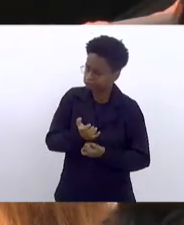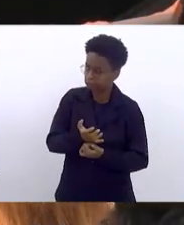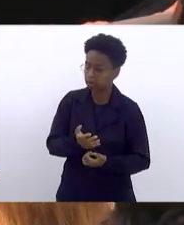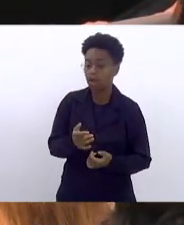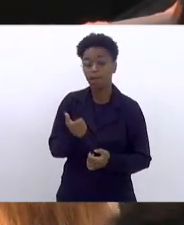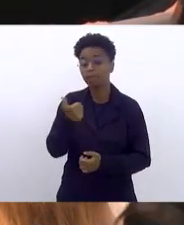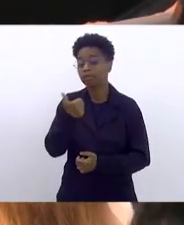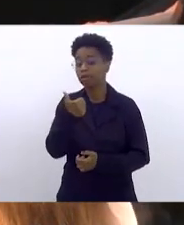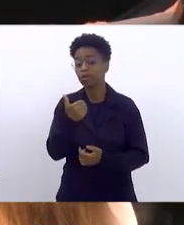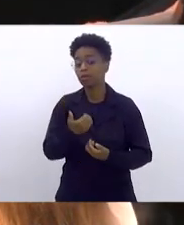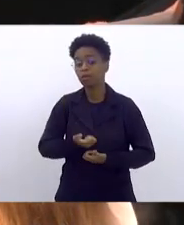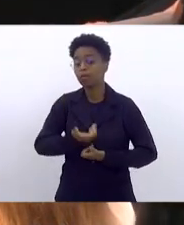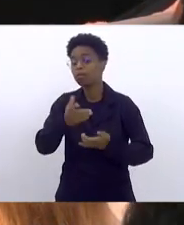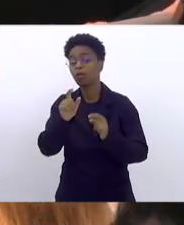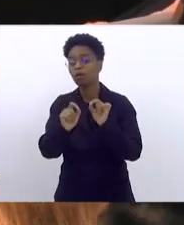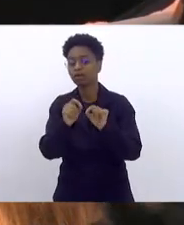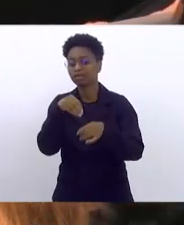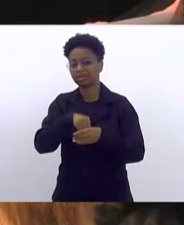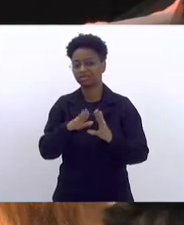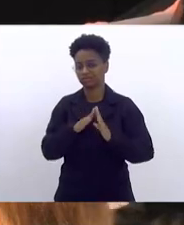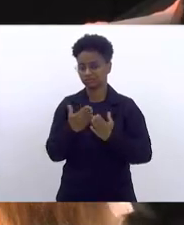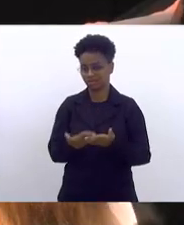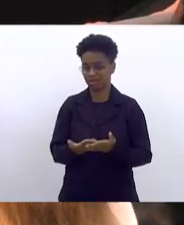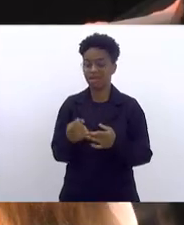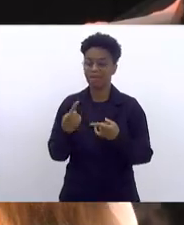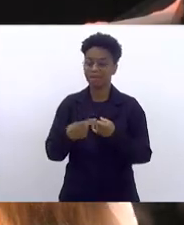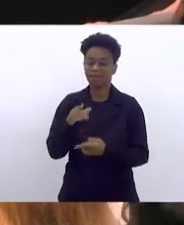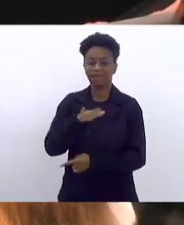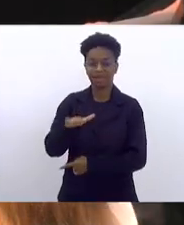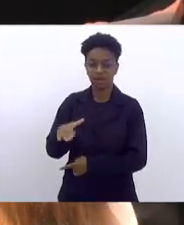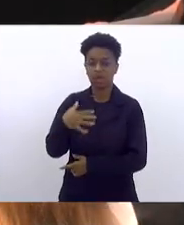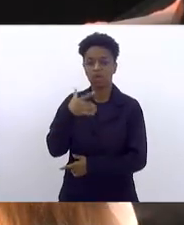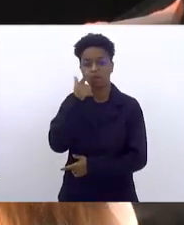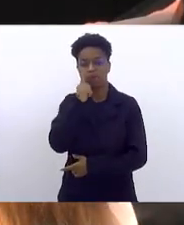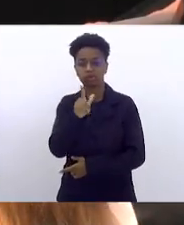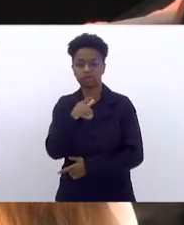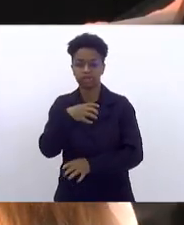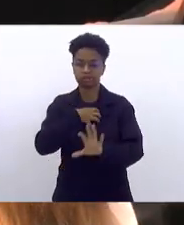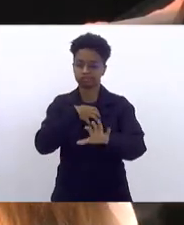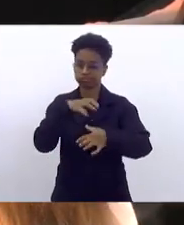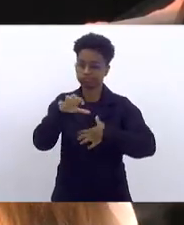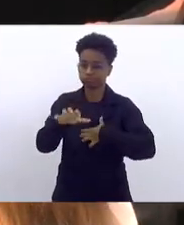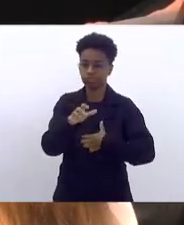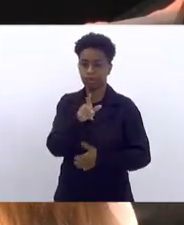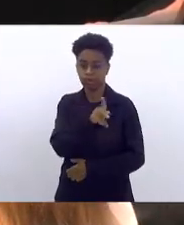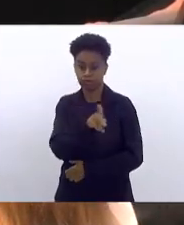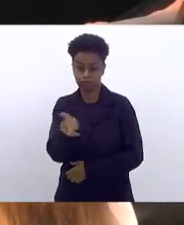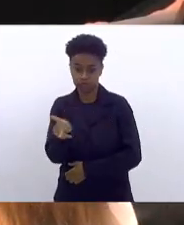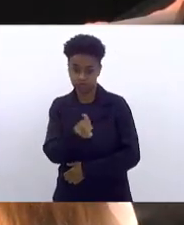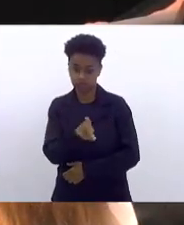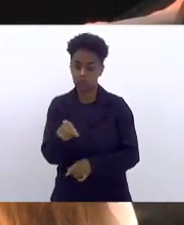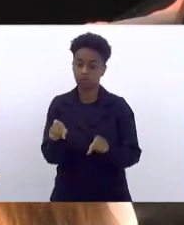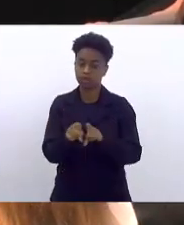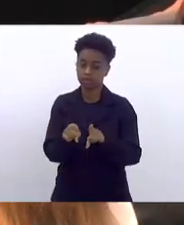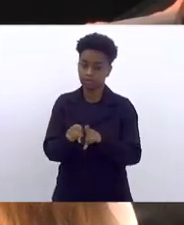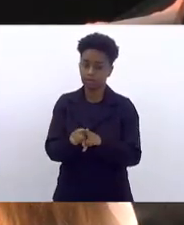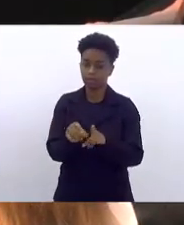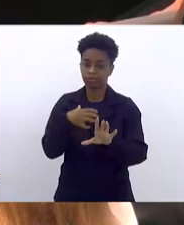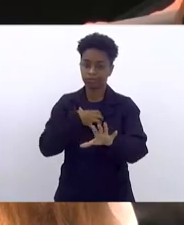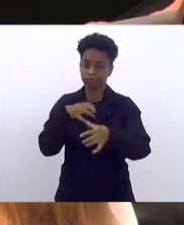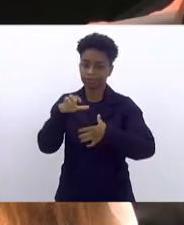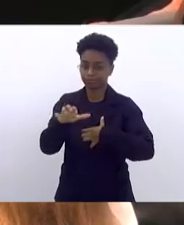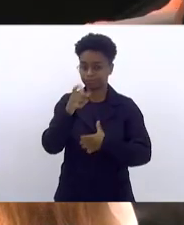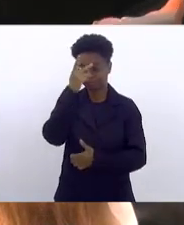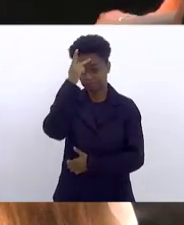é na escola essas crianças conseguem ter uma empatia com seus professores com aqueles que estão ali no